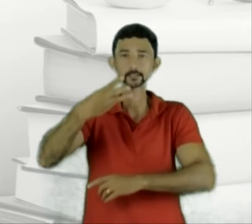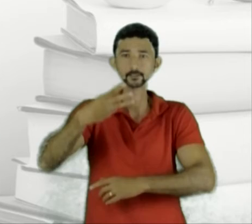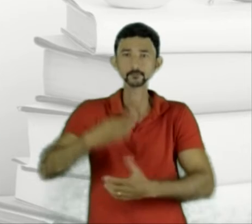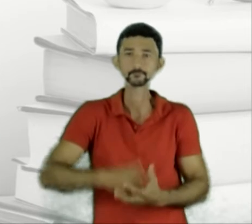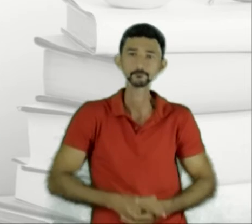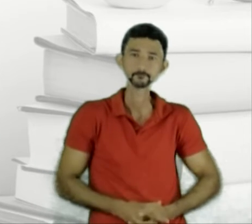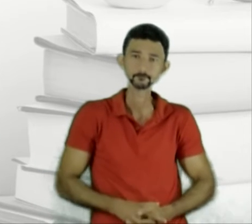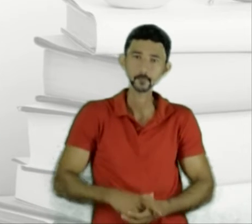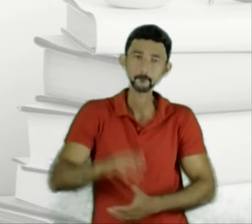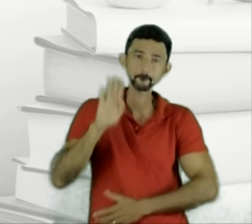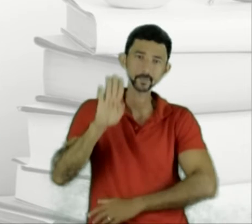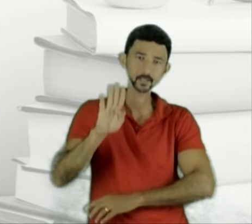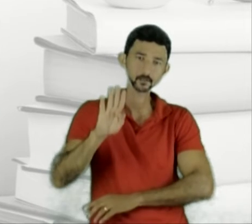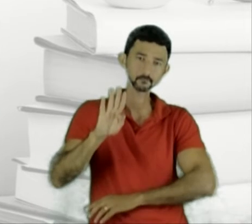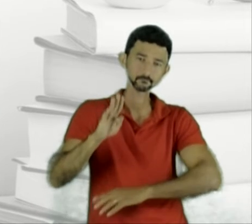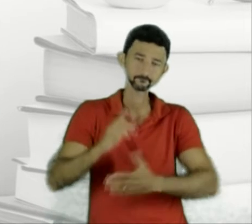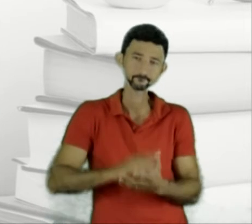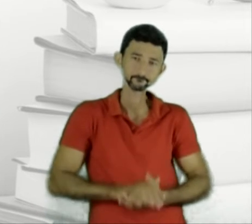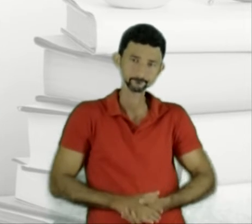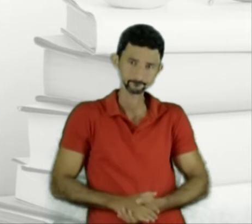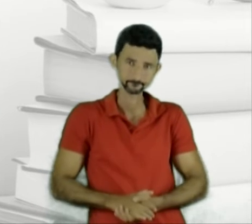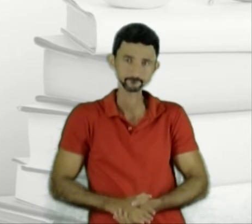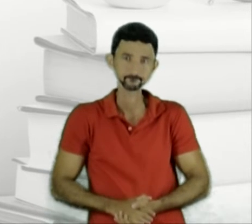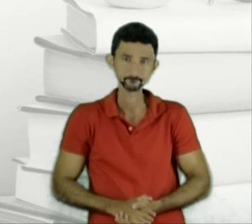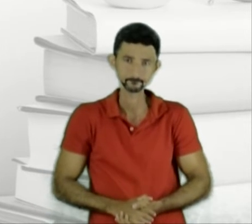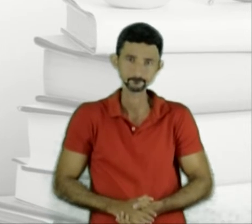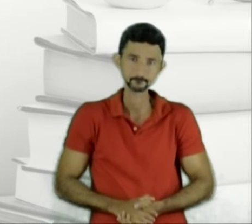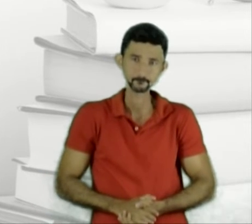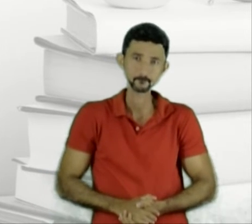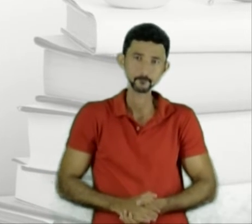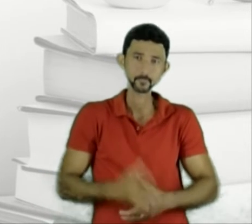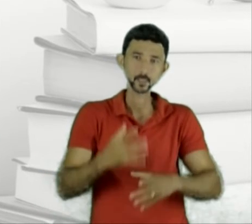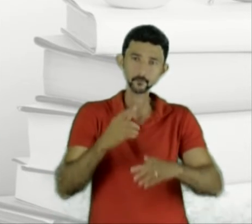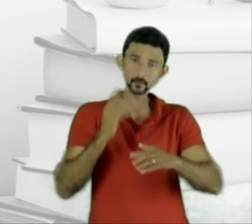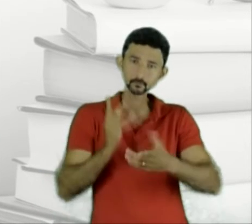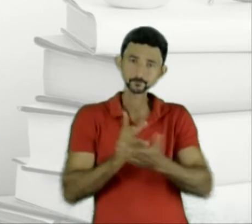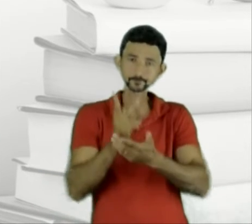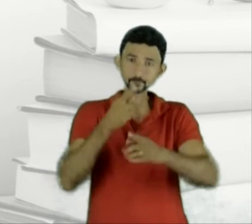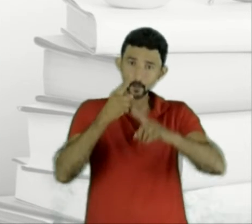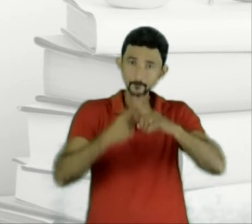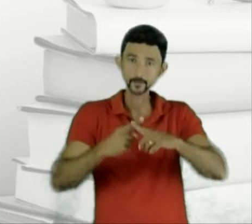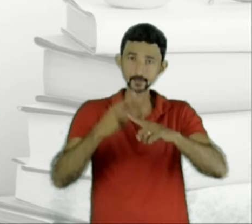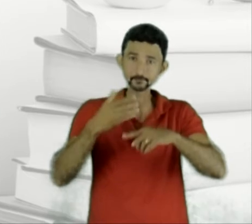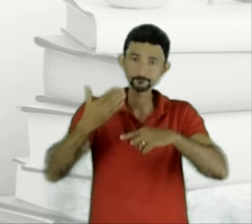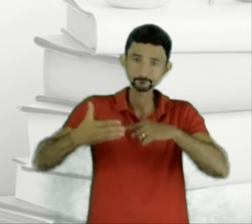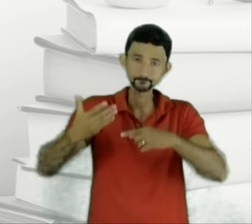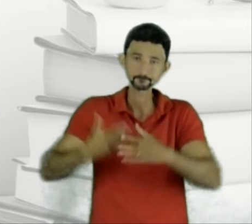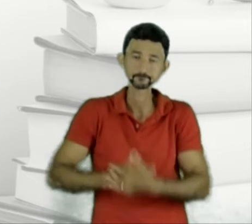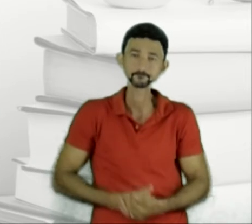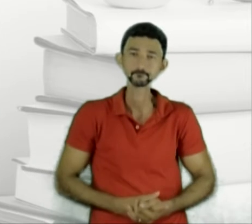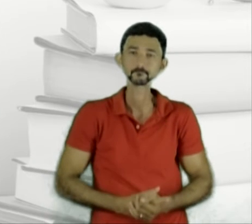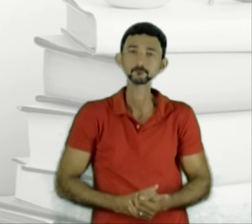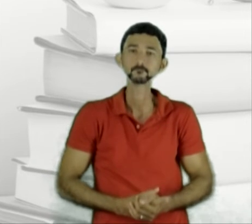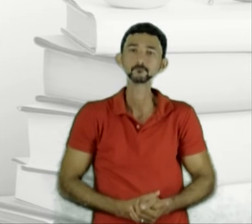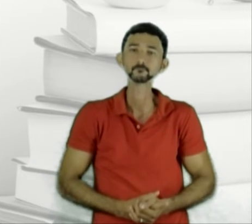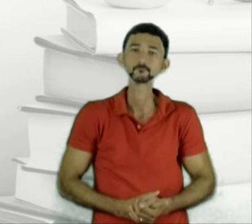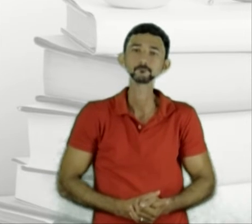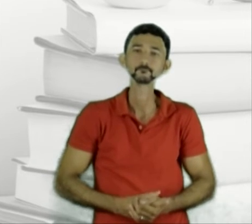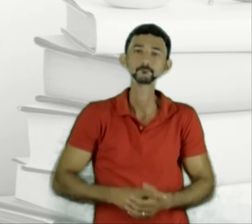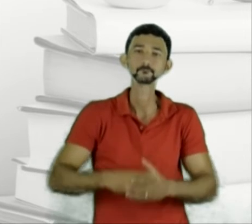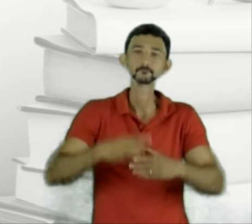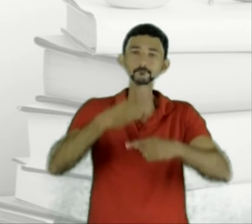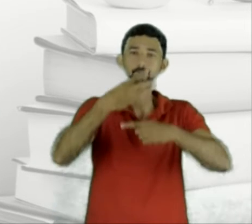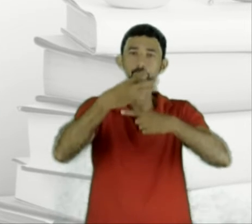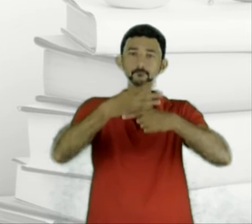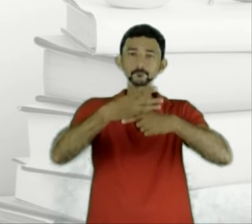b eu simplesmente coloco no produto, certo? Porque ele vai continuar multiplicando o resultado, o monômio. Né? 3